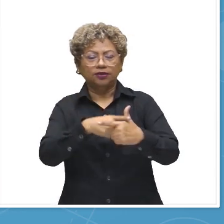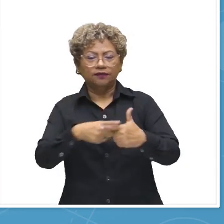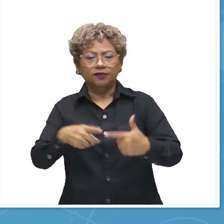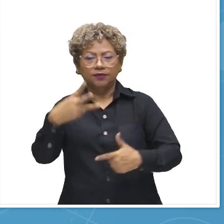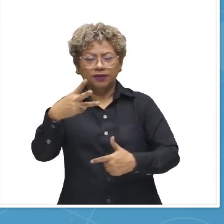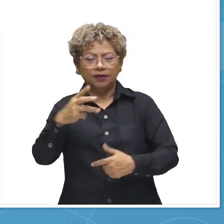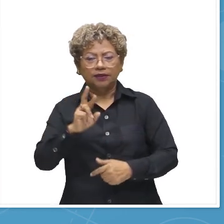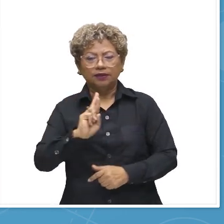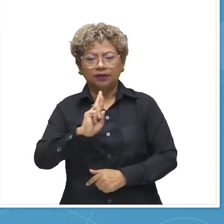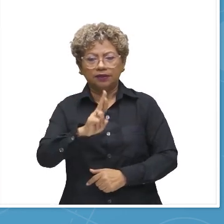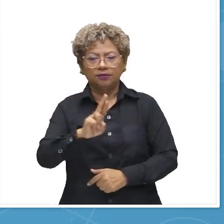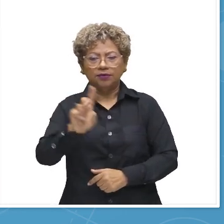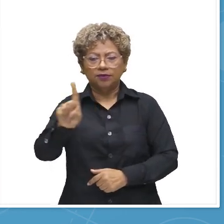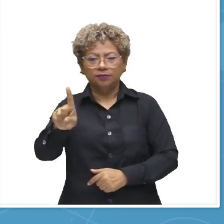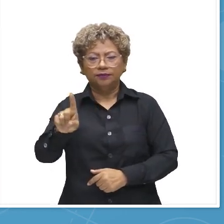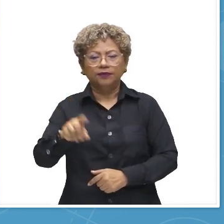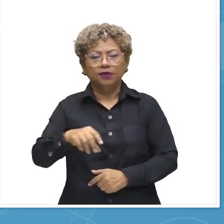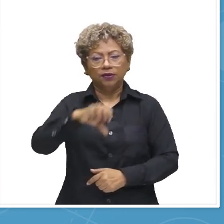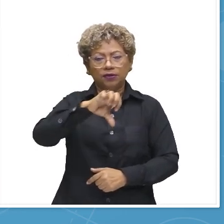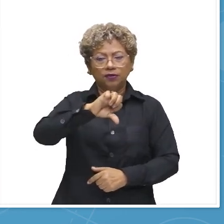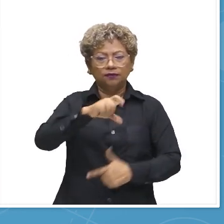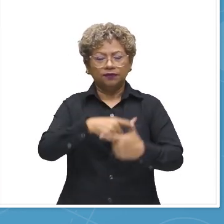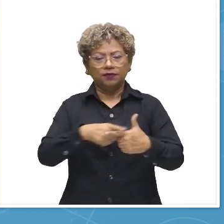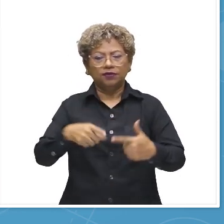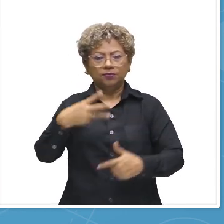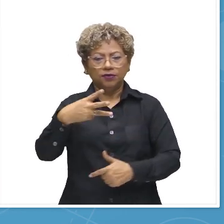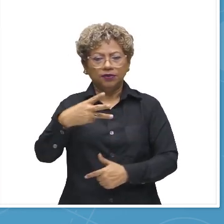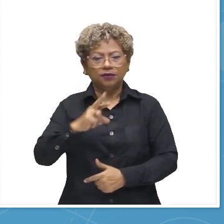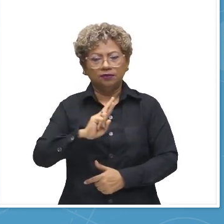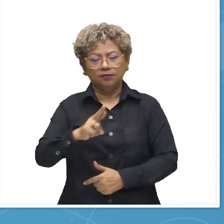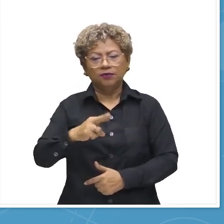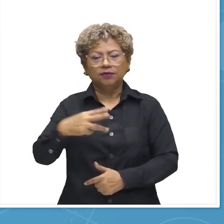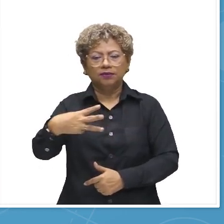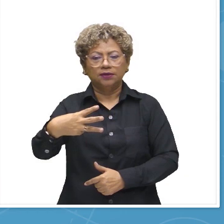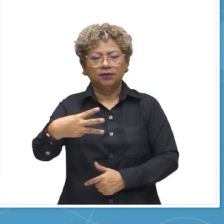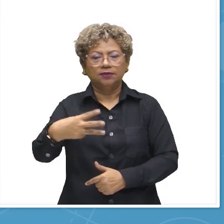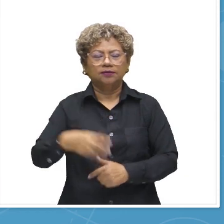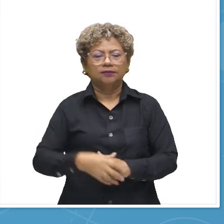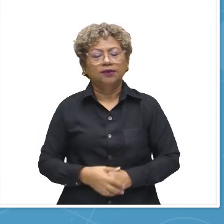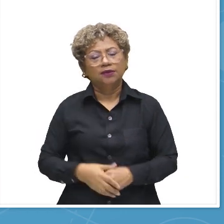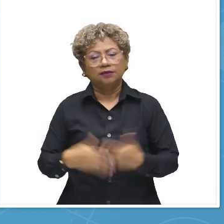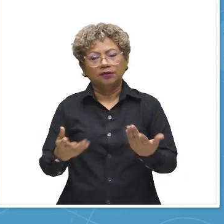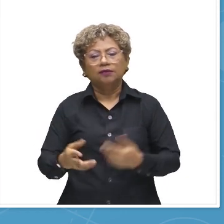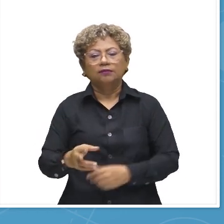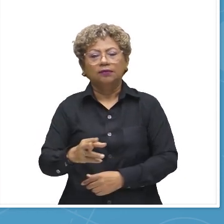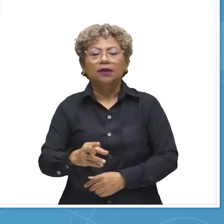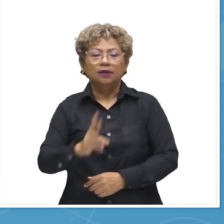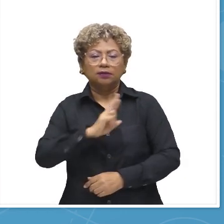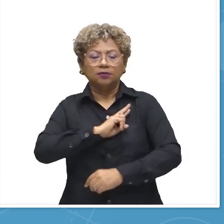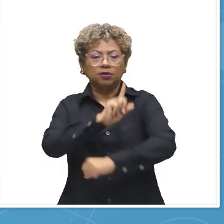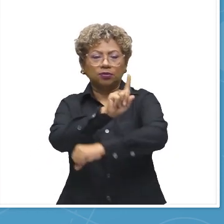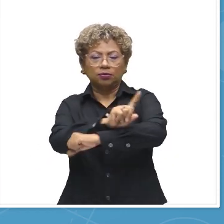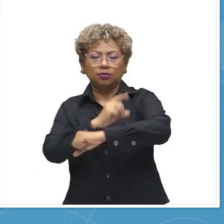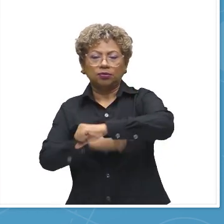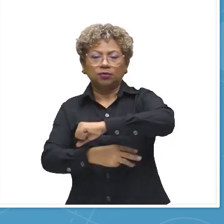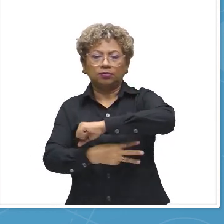3 dividido por 3 é igual a 1. 9 dividido por 3 é igual a 3. Então, o resultado, 1